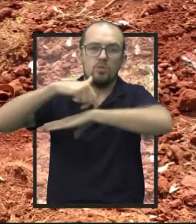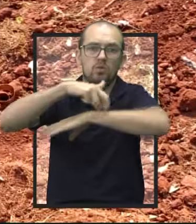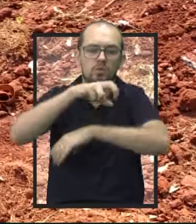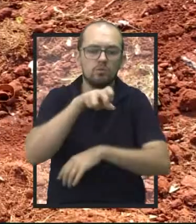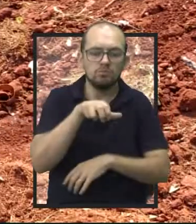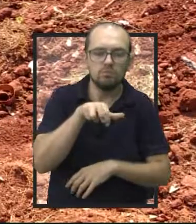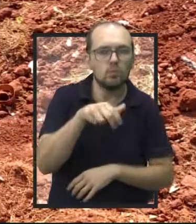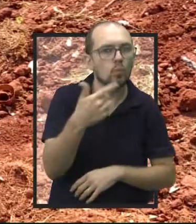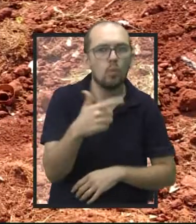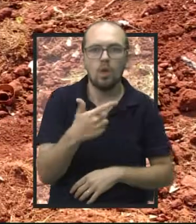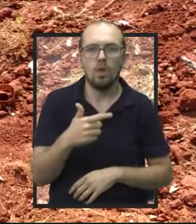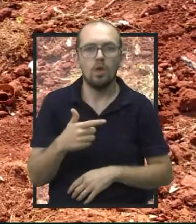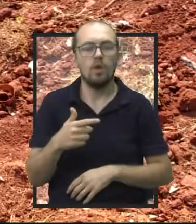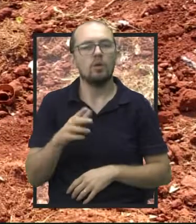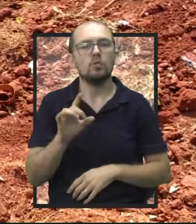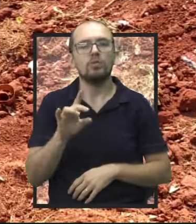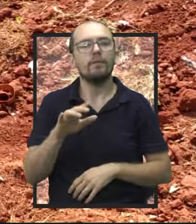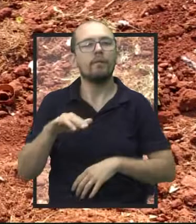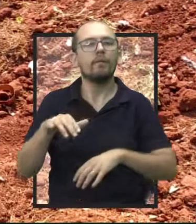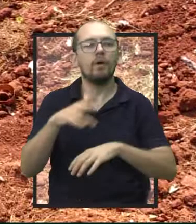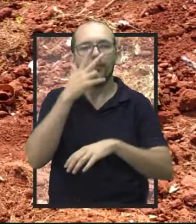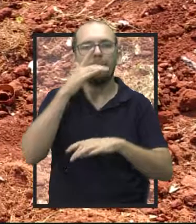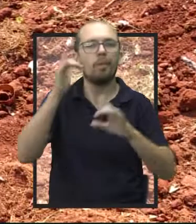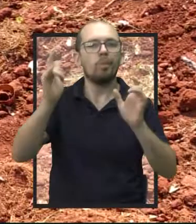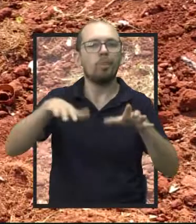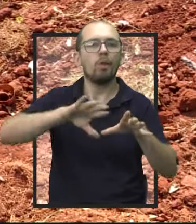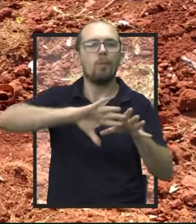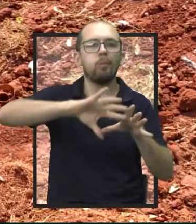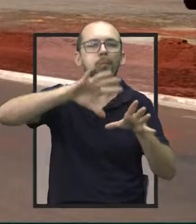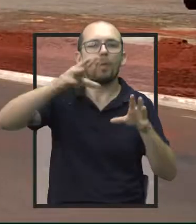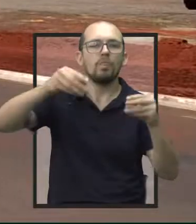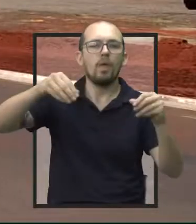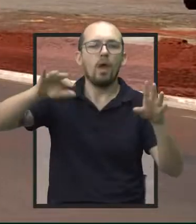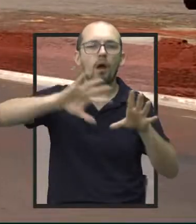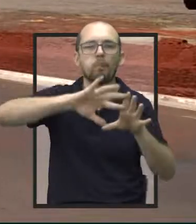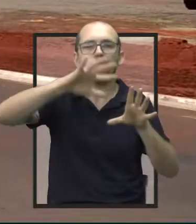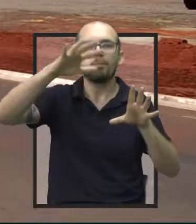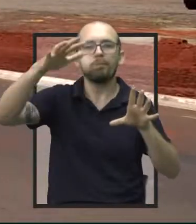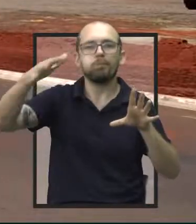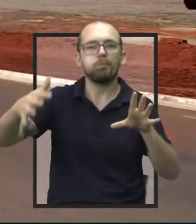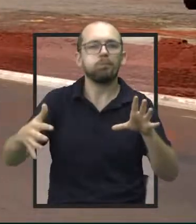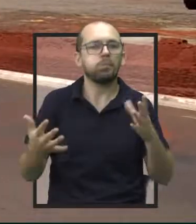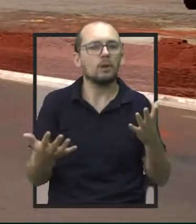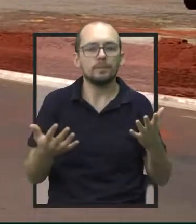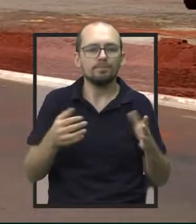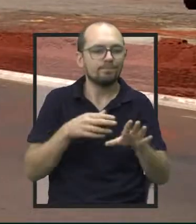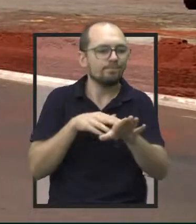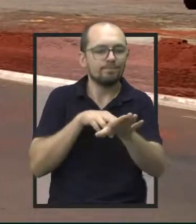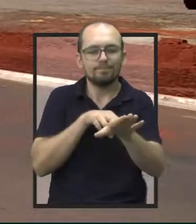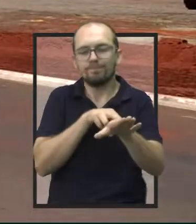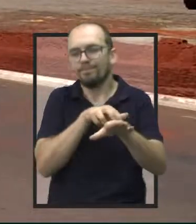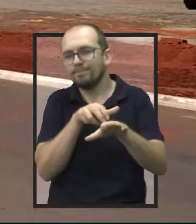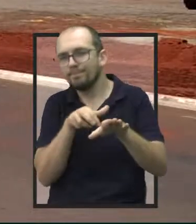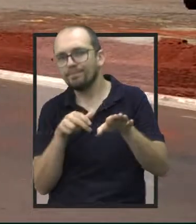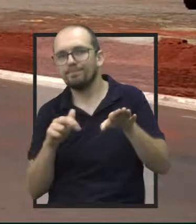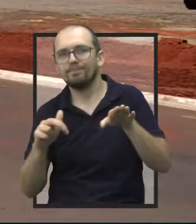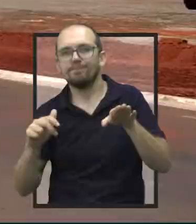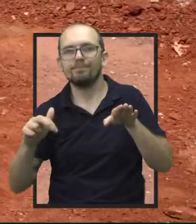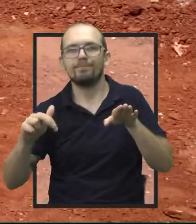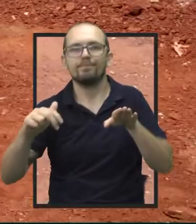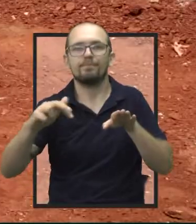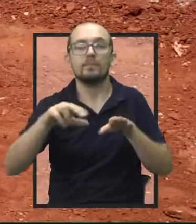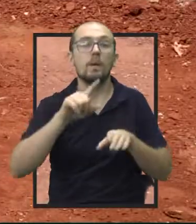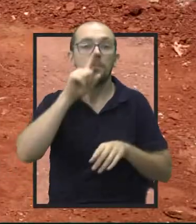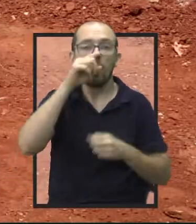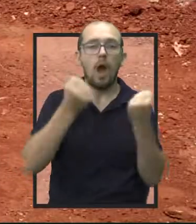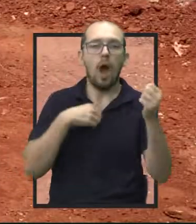naquelas ruas em um barranco de terra um pouco alto eles tinham assim 17 por um certo risco de atropelamento de acidente porque não